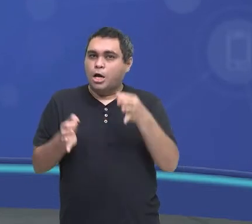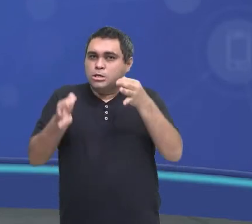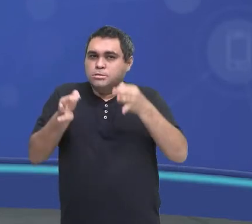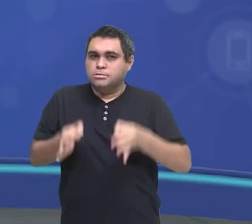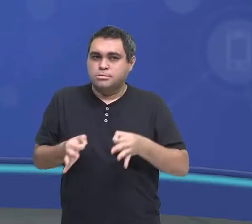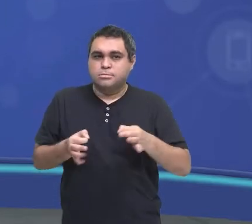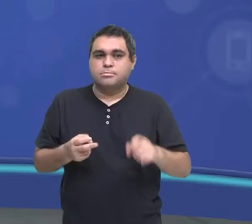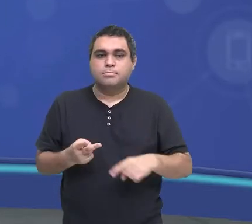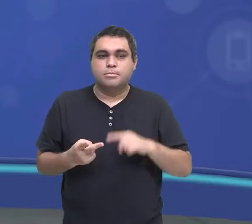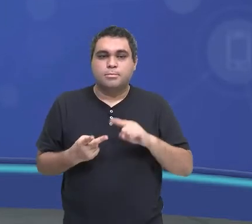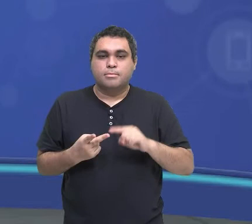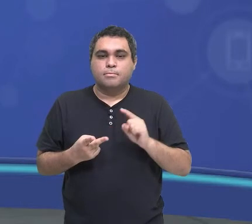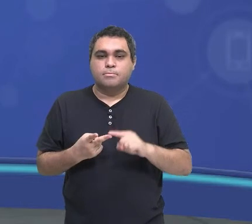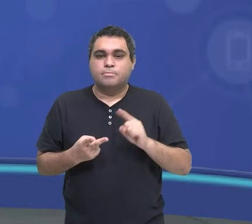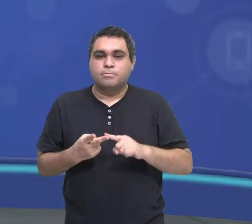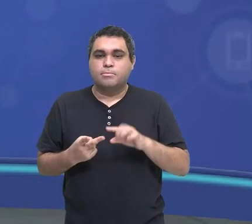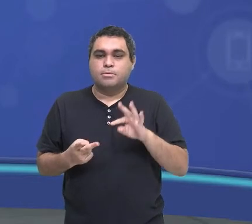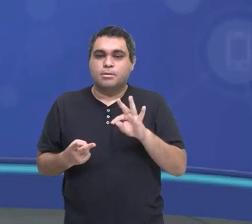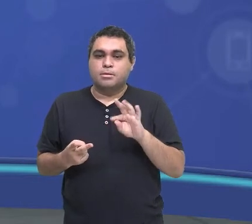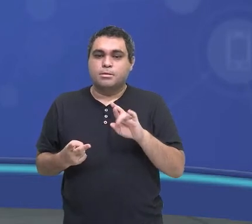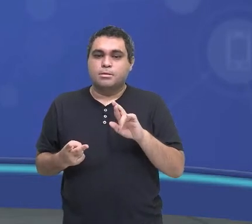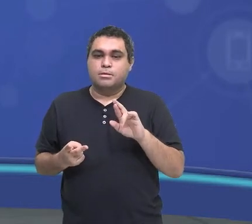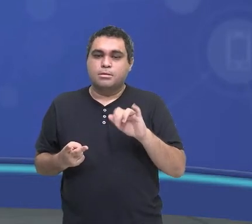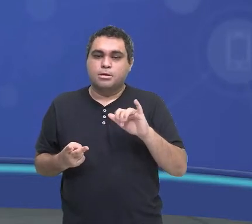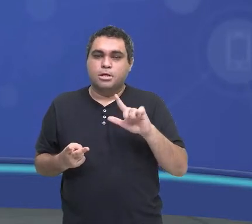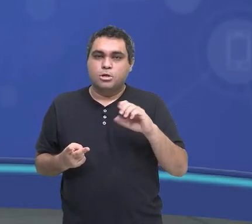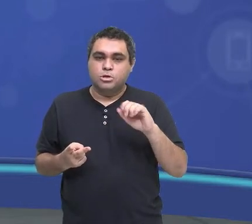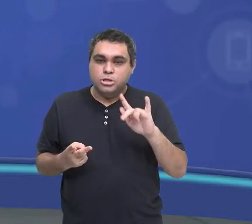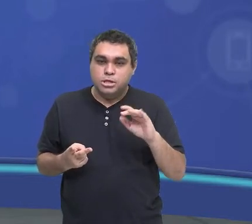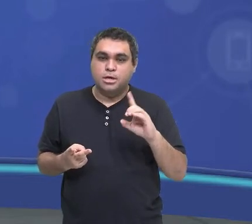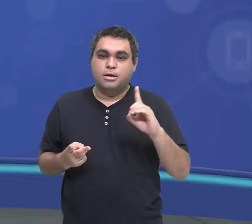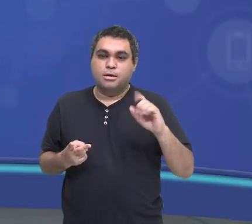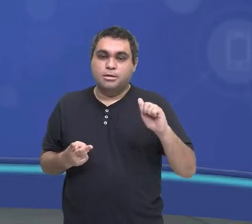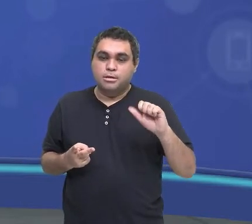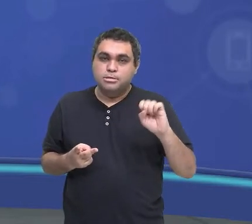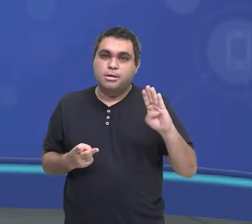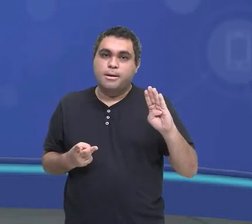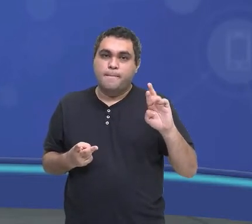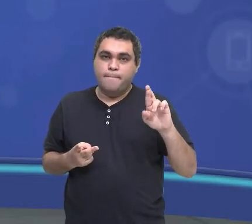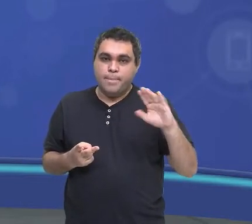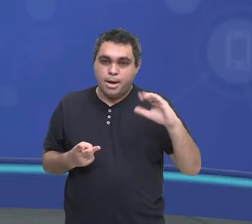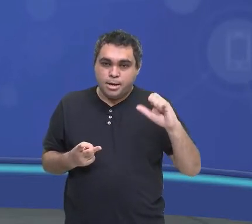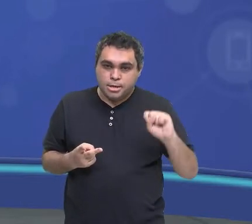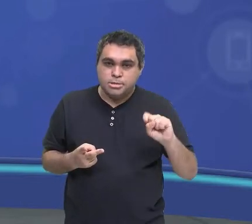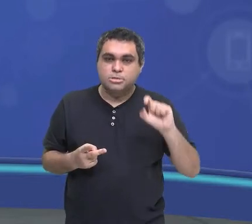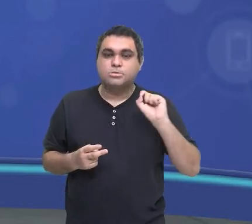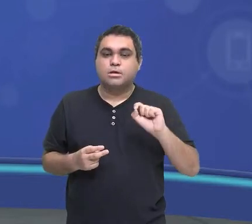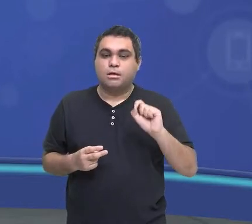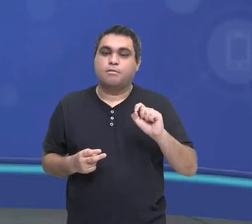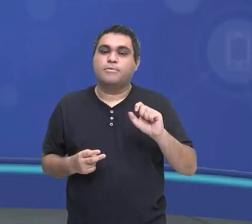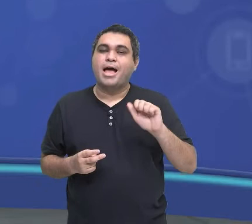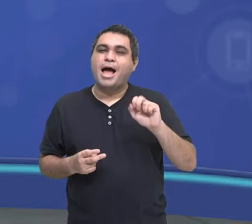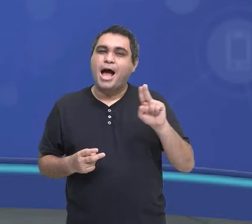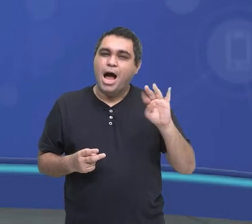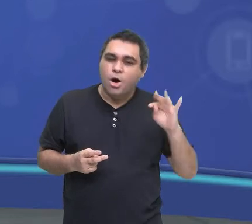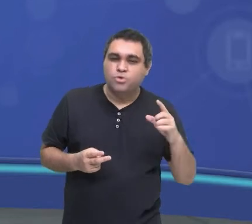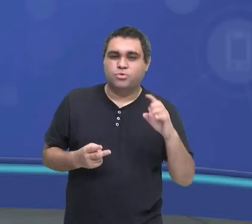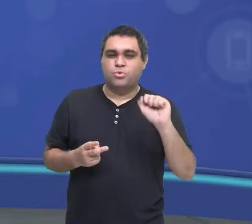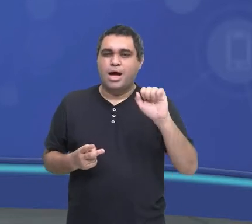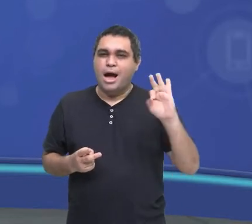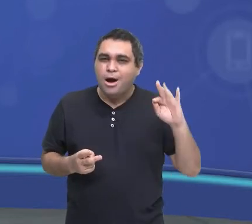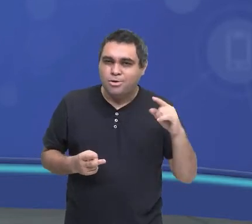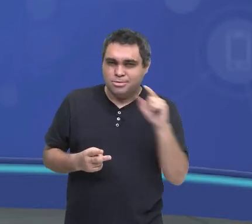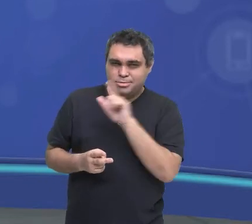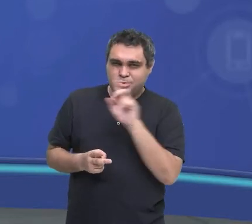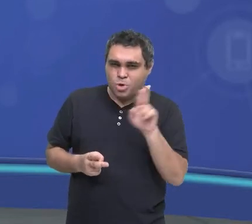só, temos a trilogia das barcas, Alto da Barca do Inferno, Alto do Purgatório e o Alto